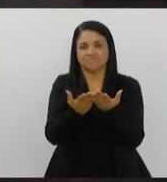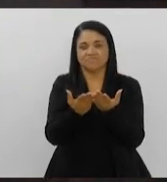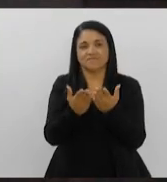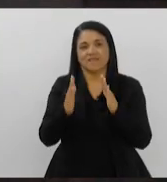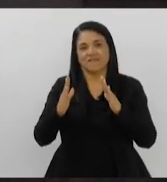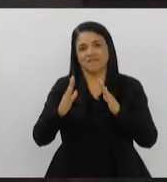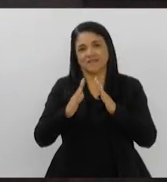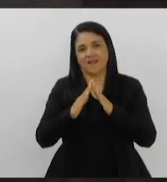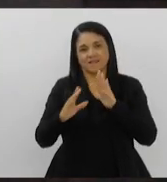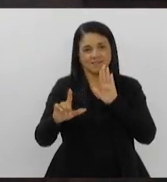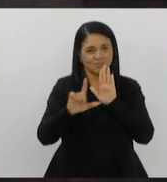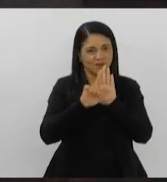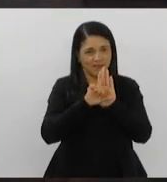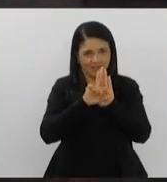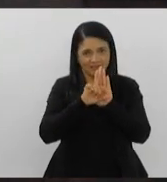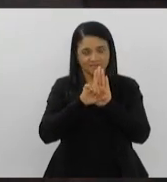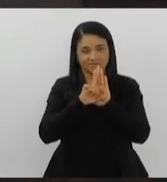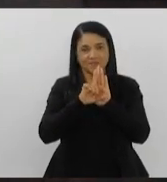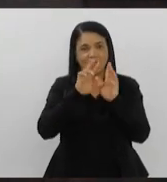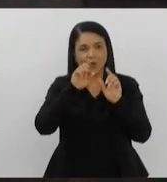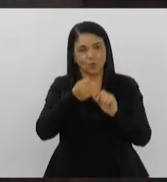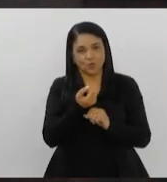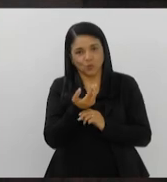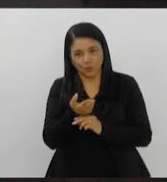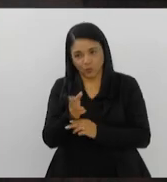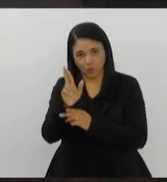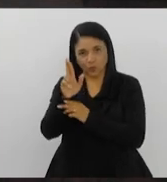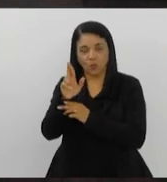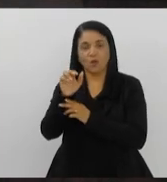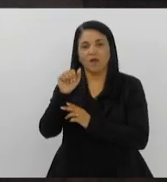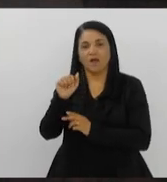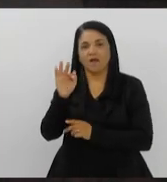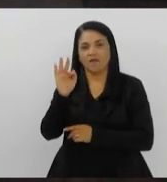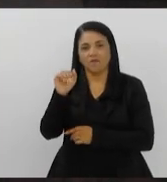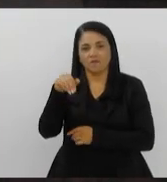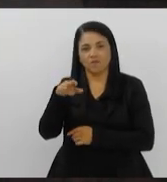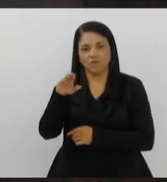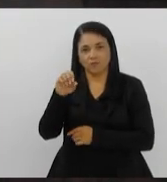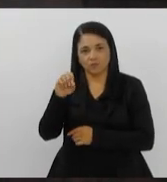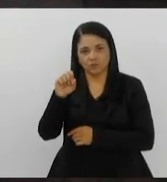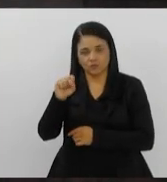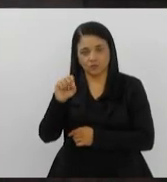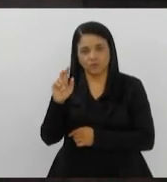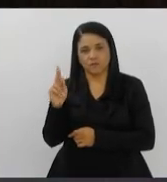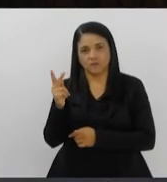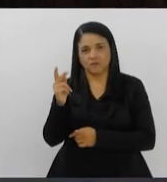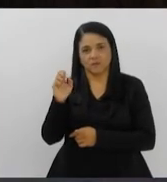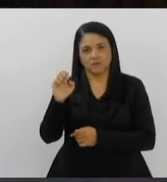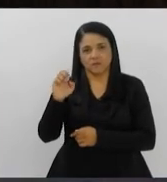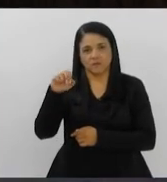Legislativa ao Dr Afonso Henrique destri